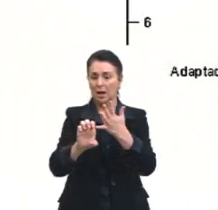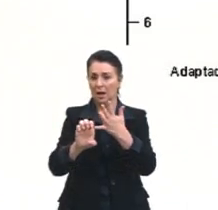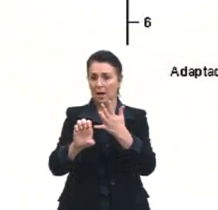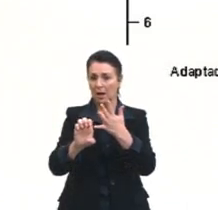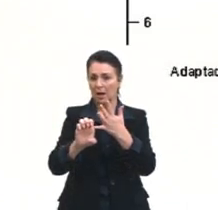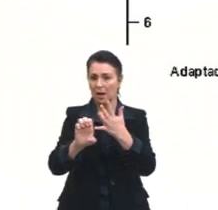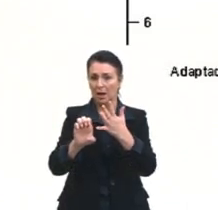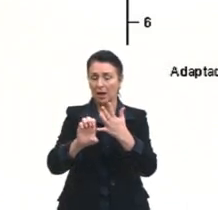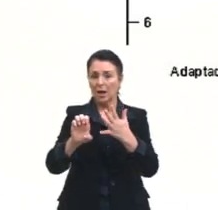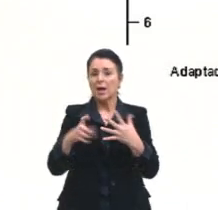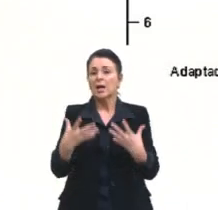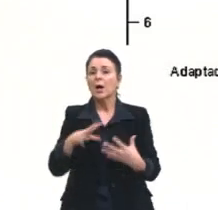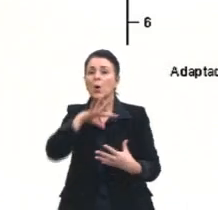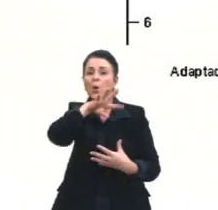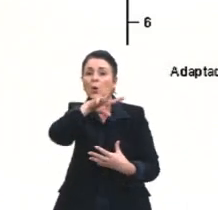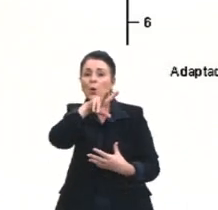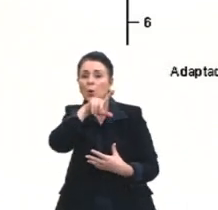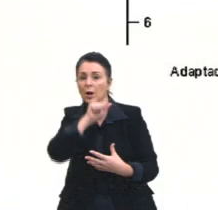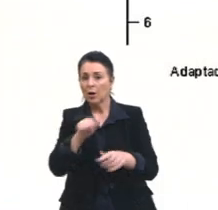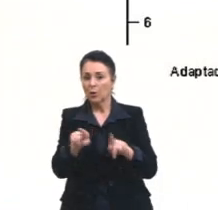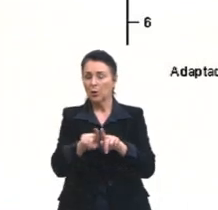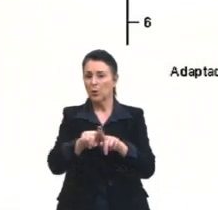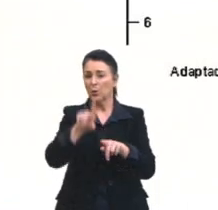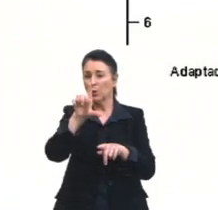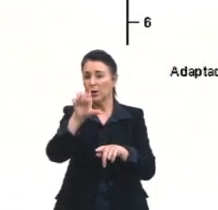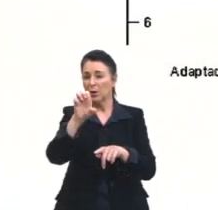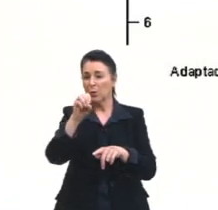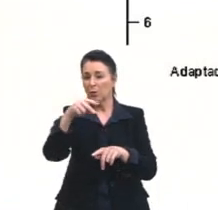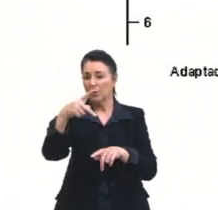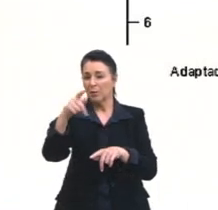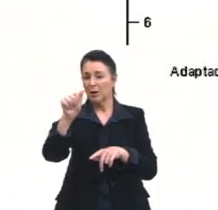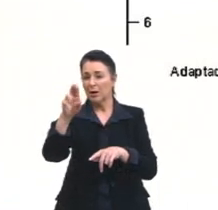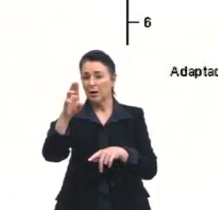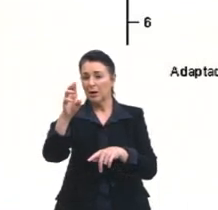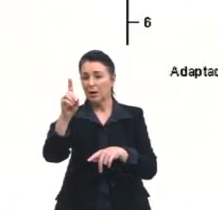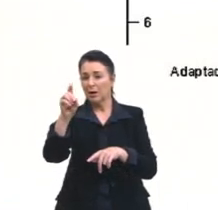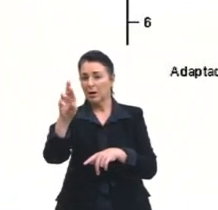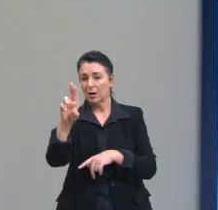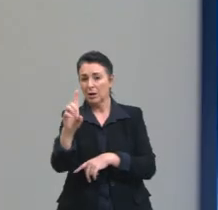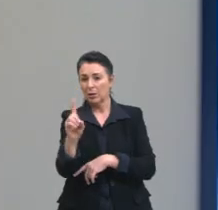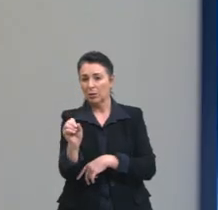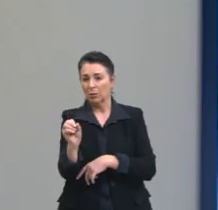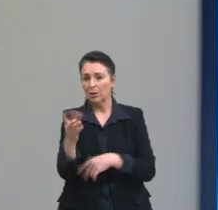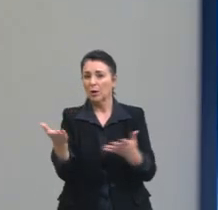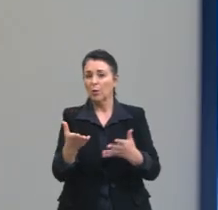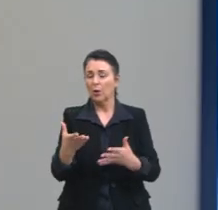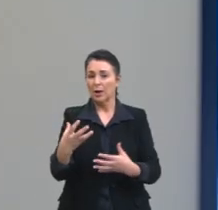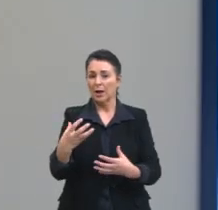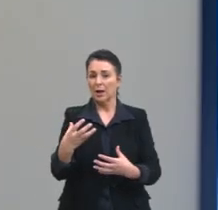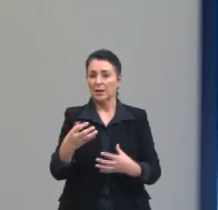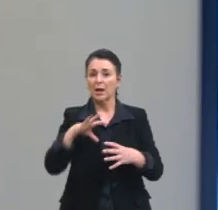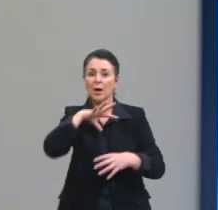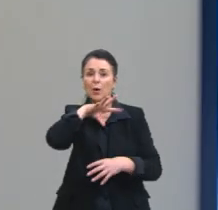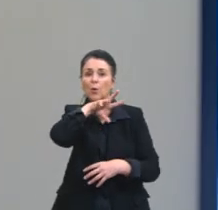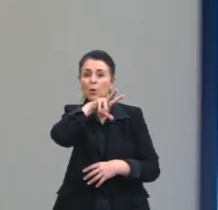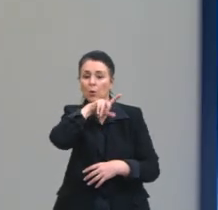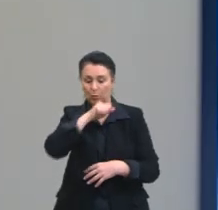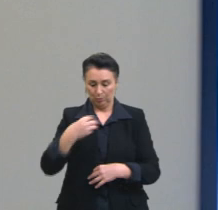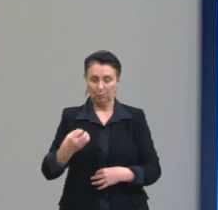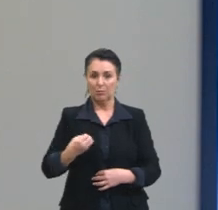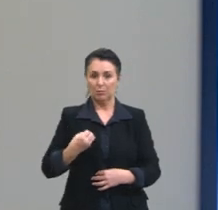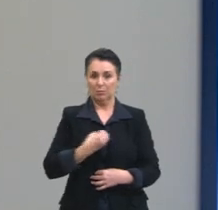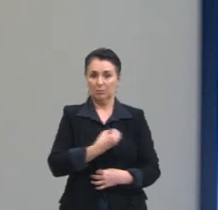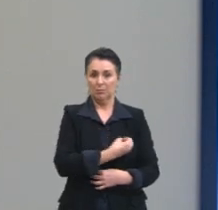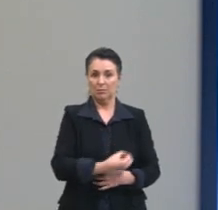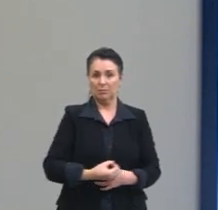compartilham mais características entre si do que a onça eo leopardo vamos lá de novo catar o leão e